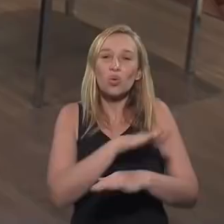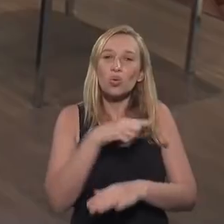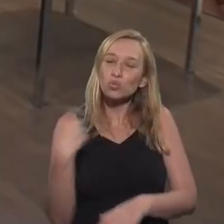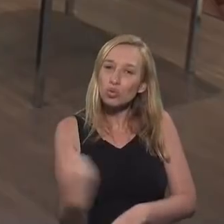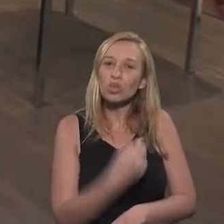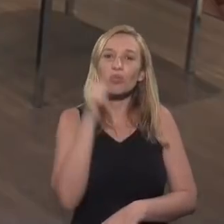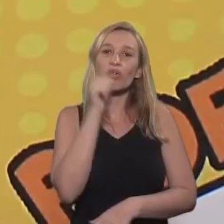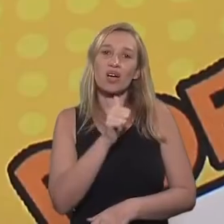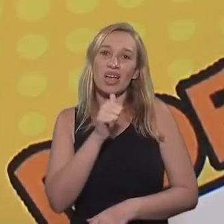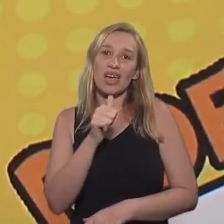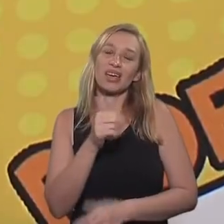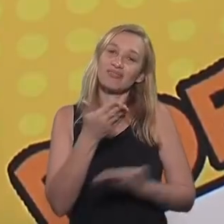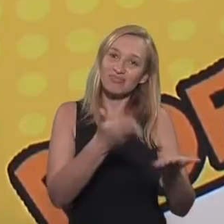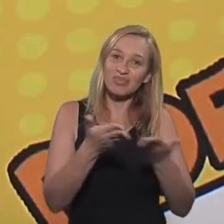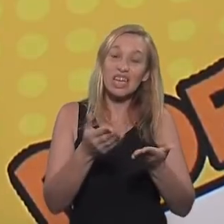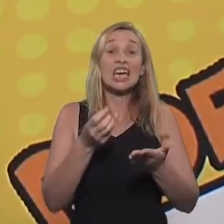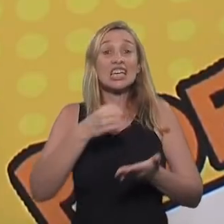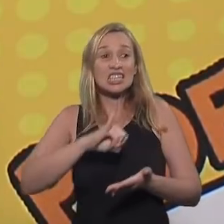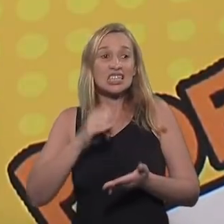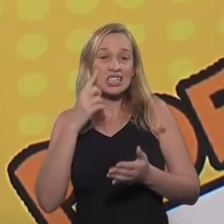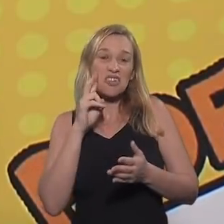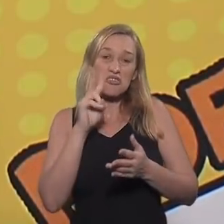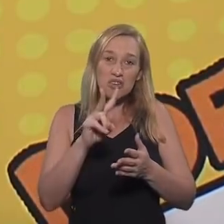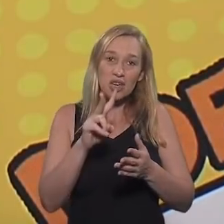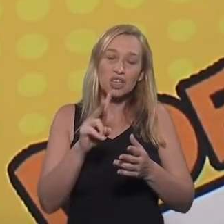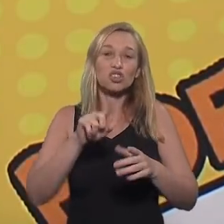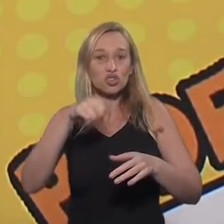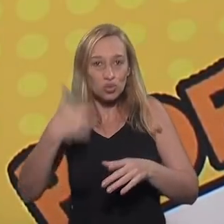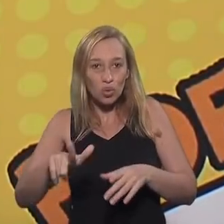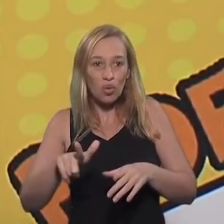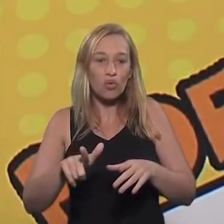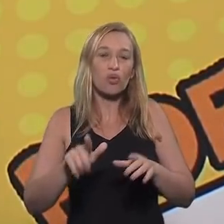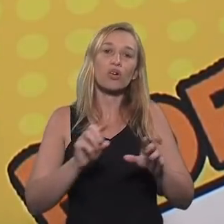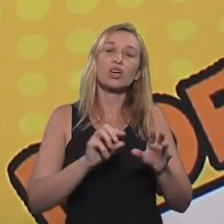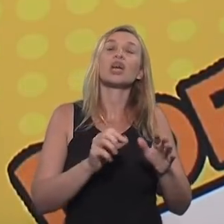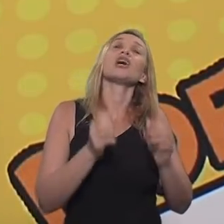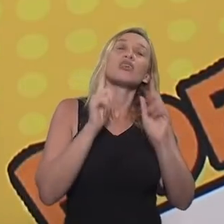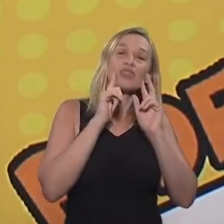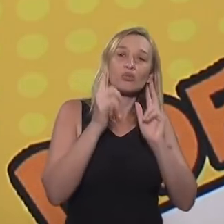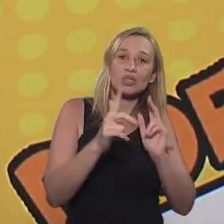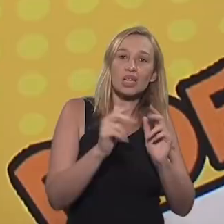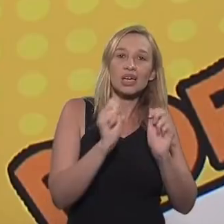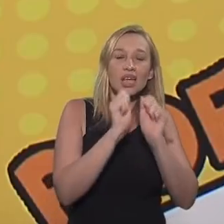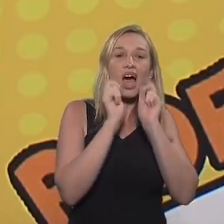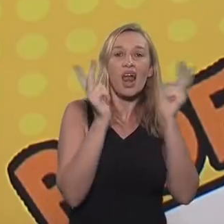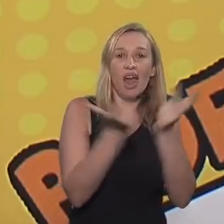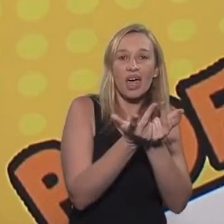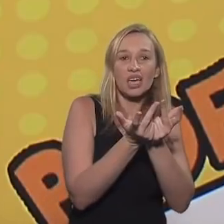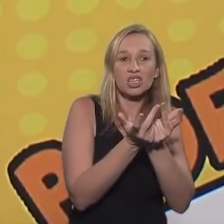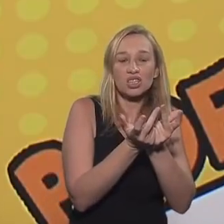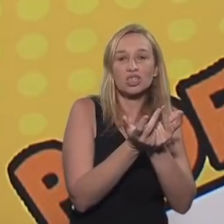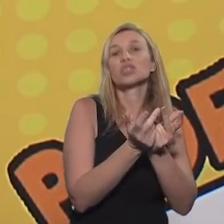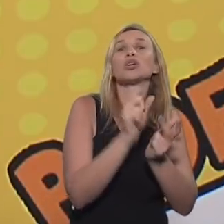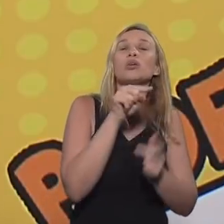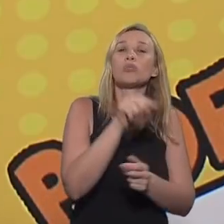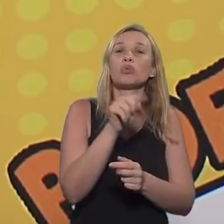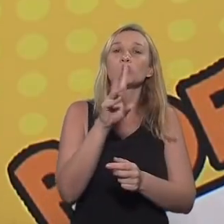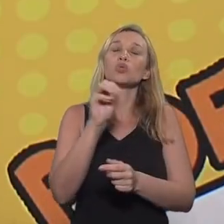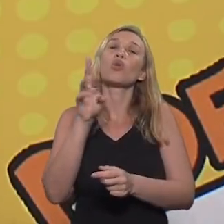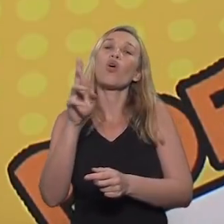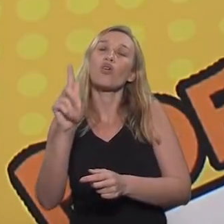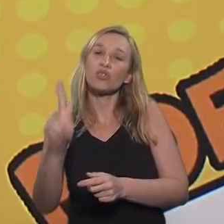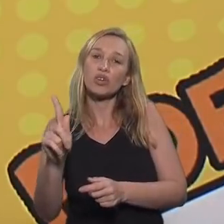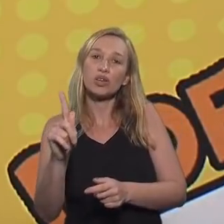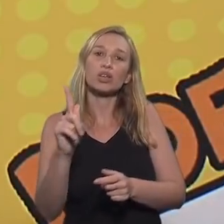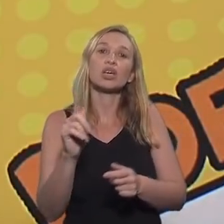prazer. O Toda Mulher fica por aqui. Se você quiser rever esse programa, acesse o site